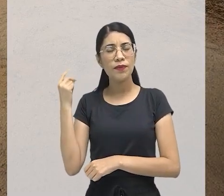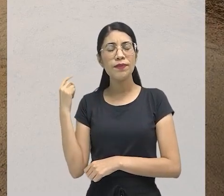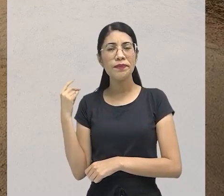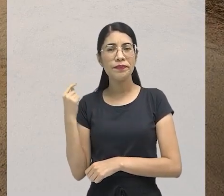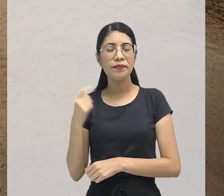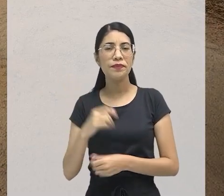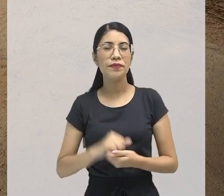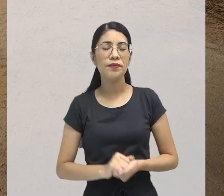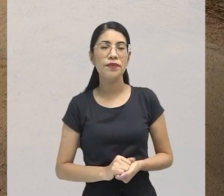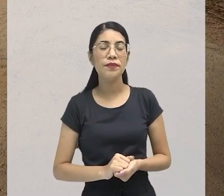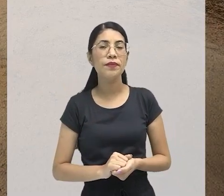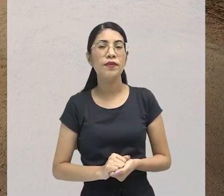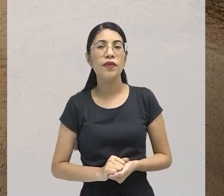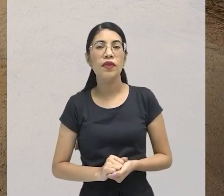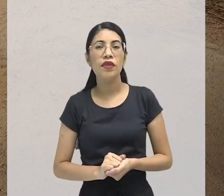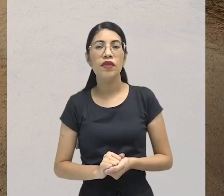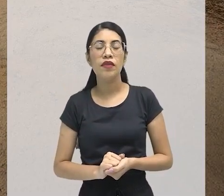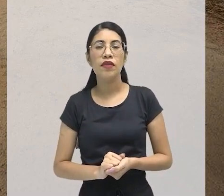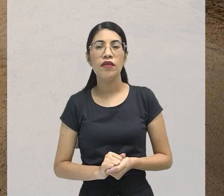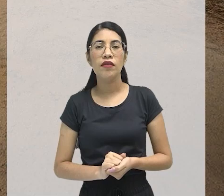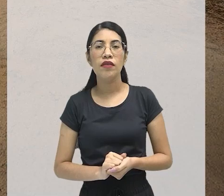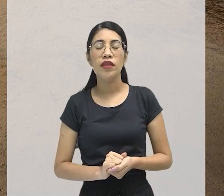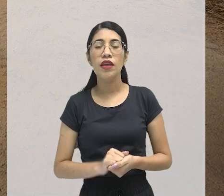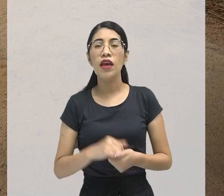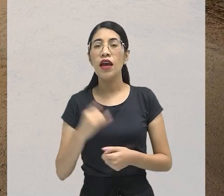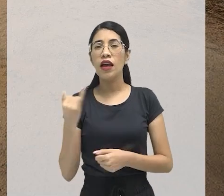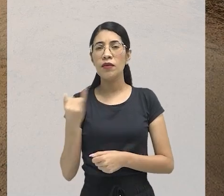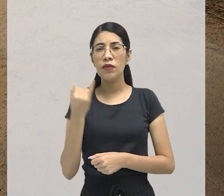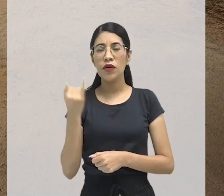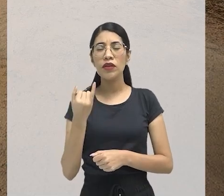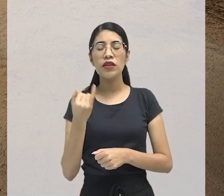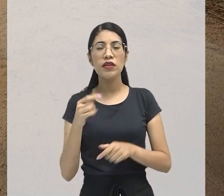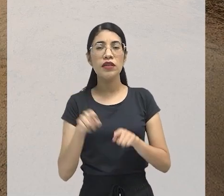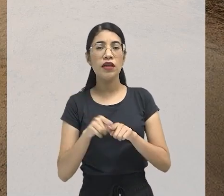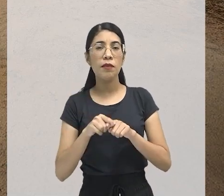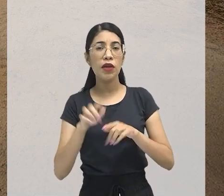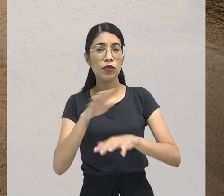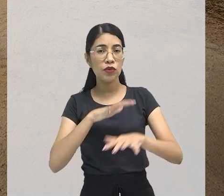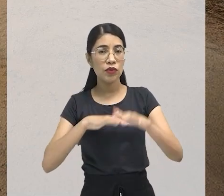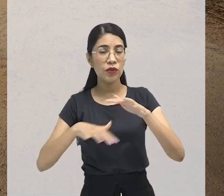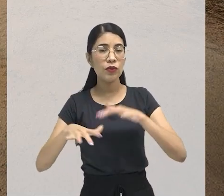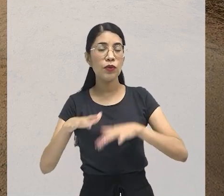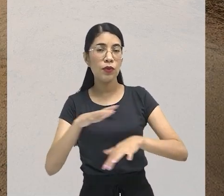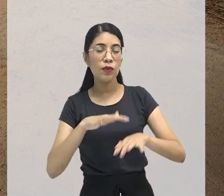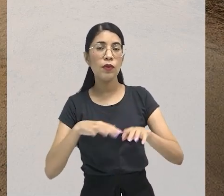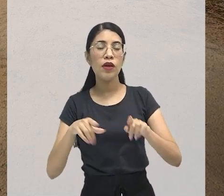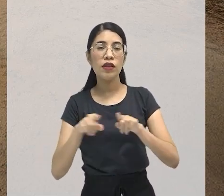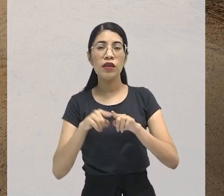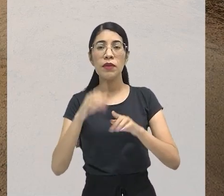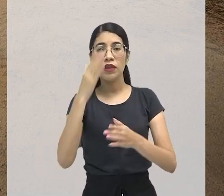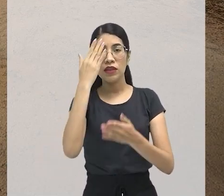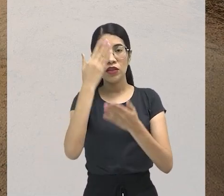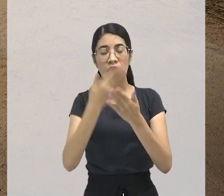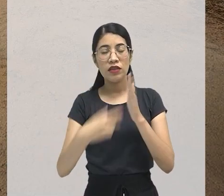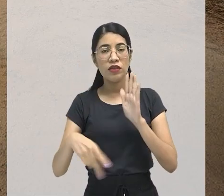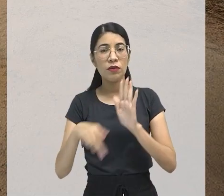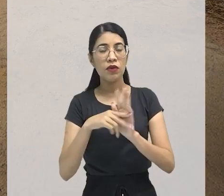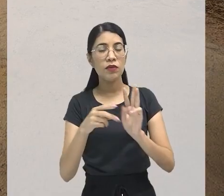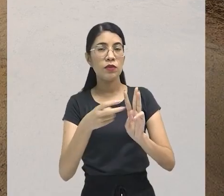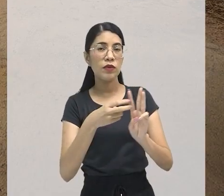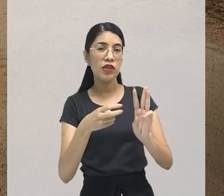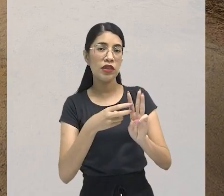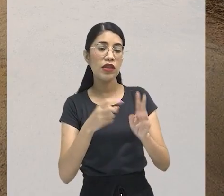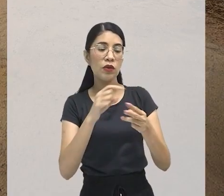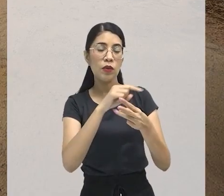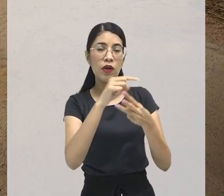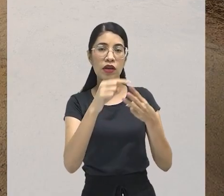né? Tá bom? Papel importante dentro de ritos, né, e crenças indígenas.